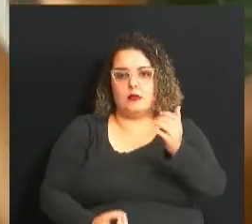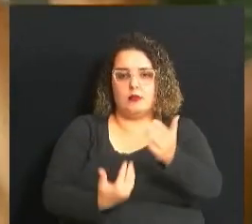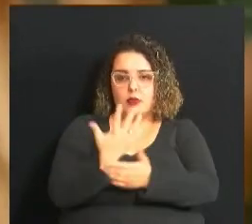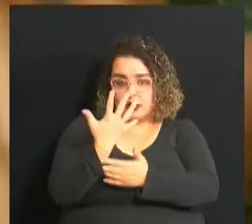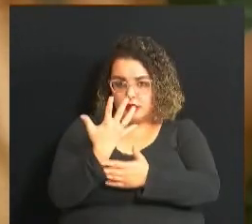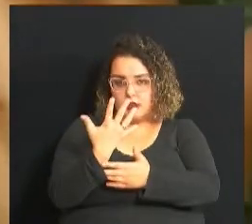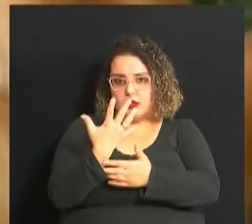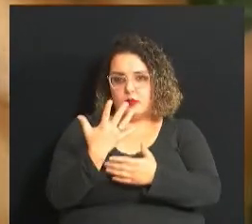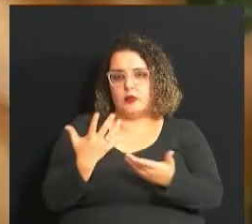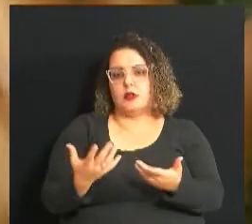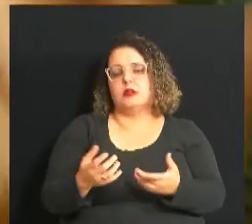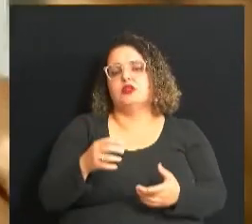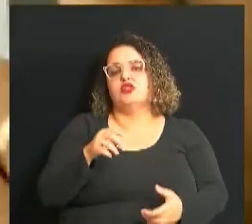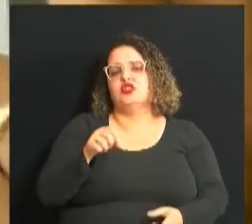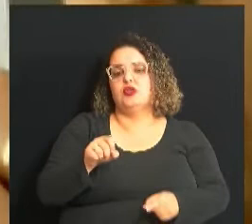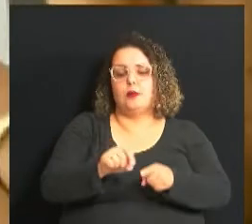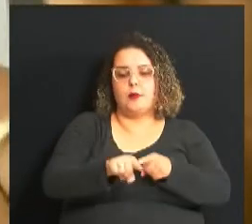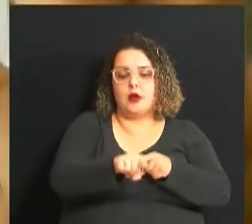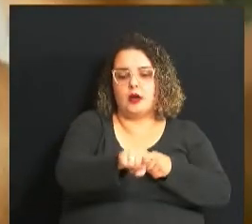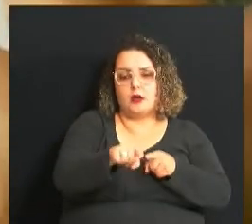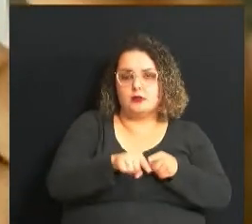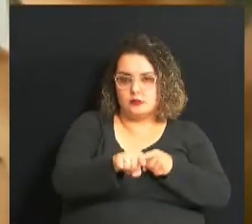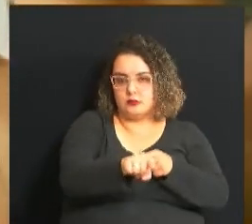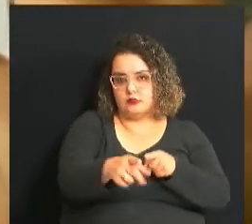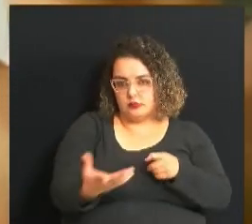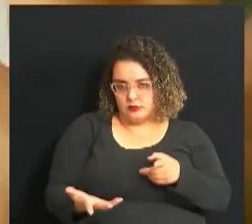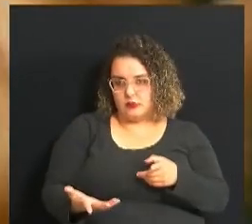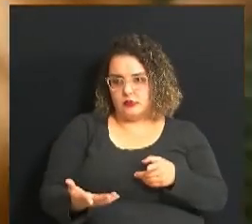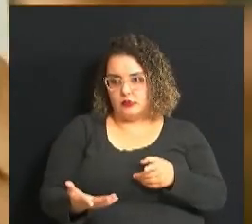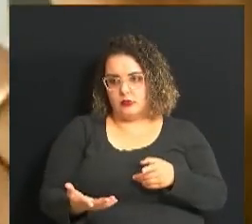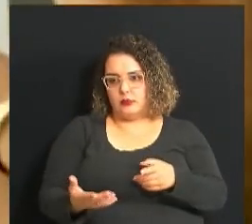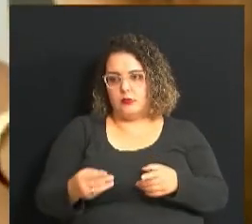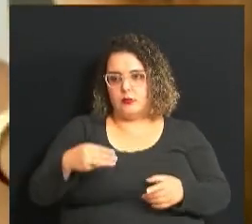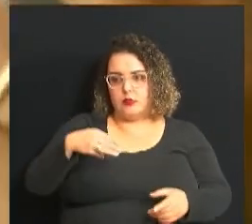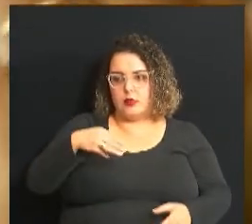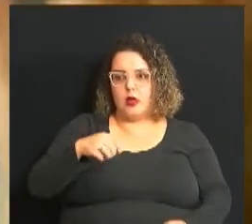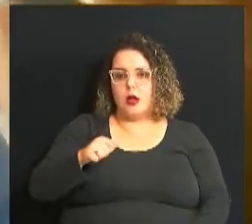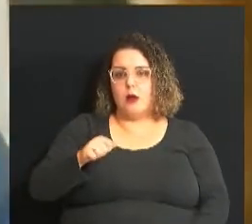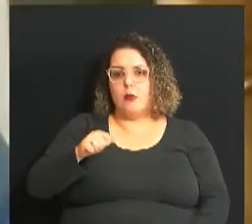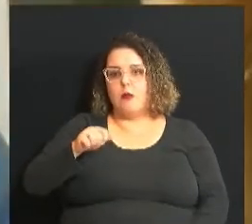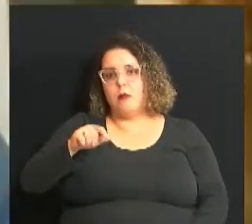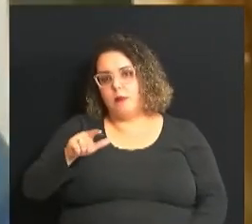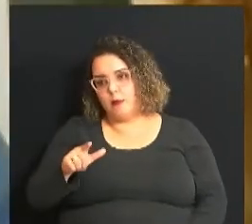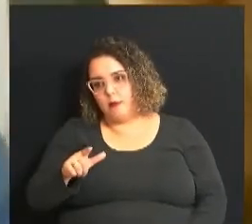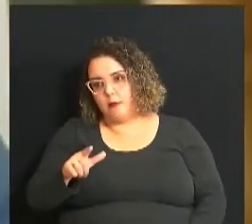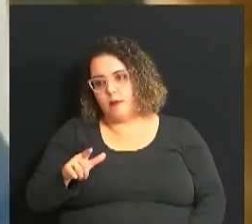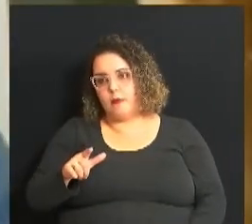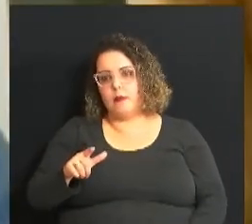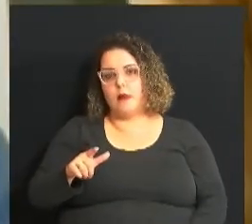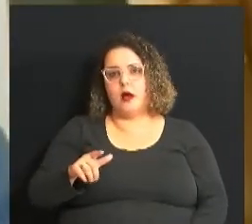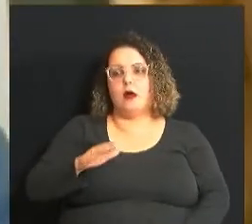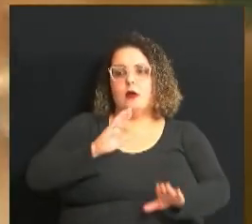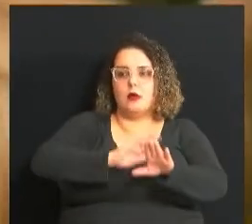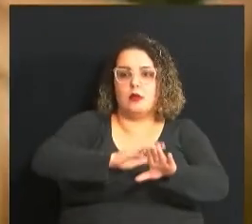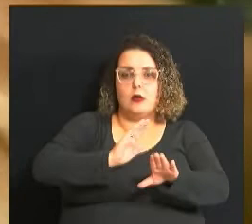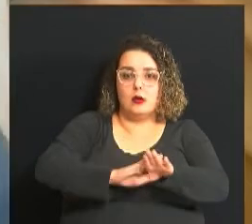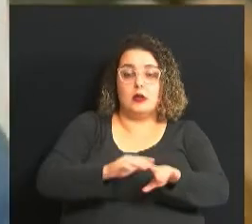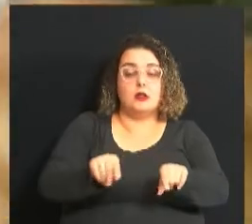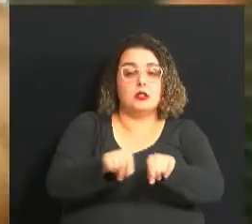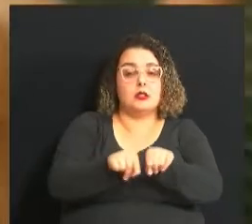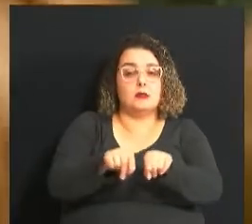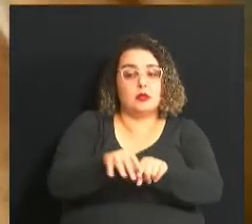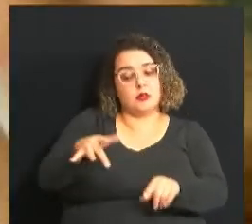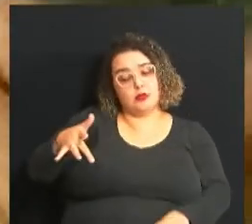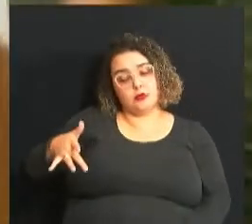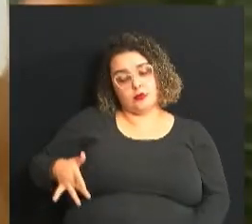espermatozoide. Ele pode ter má formação ou mau funcionamento e até câncer de fígado. Então, tem várias